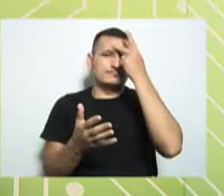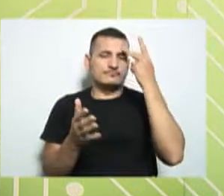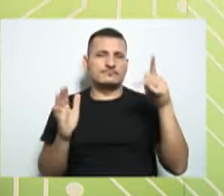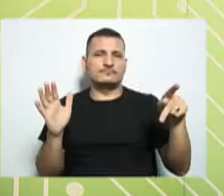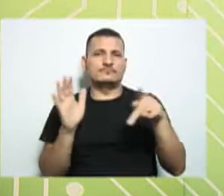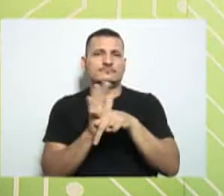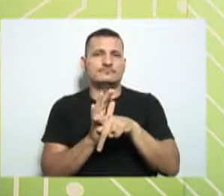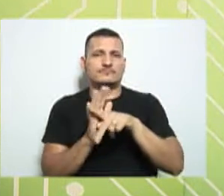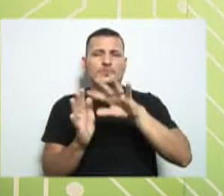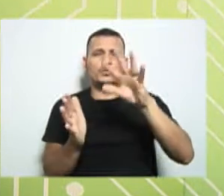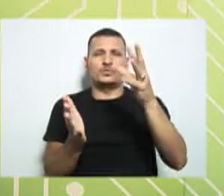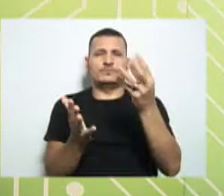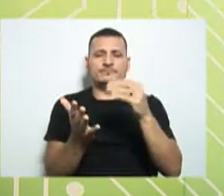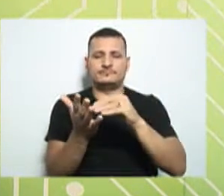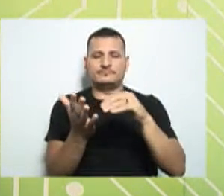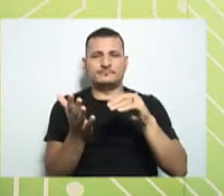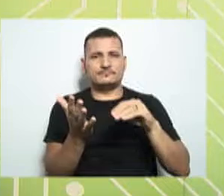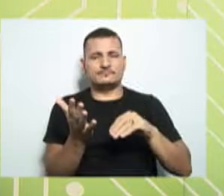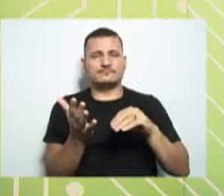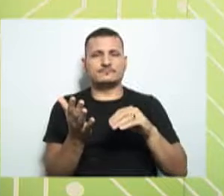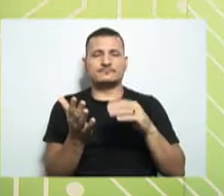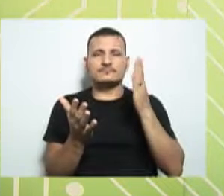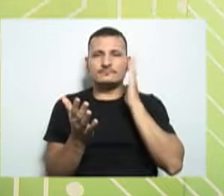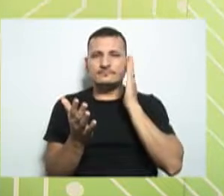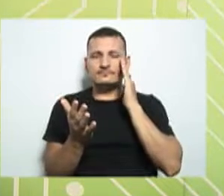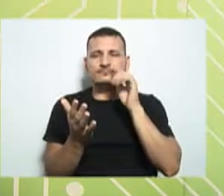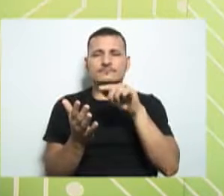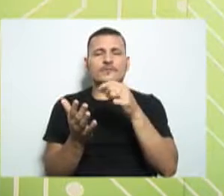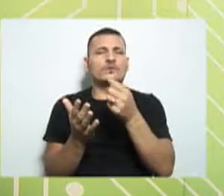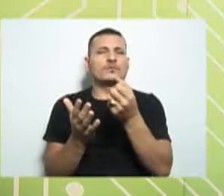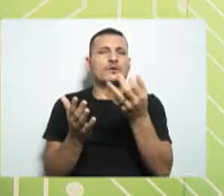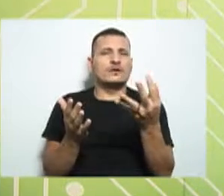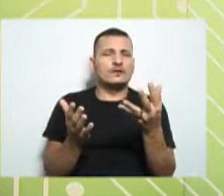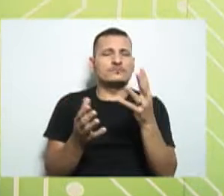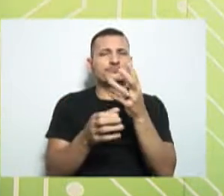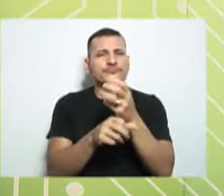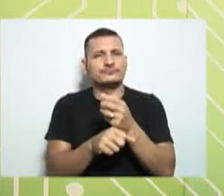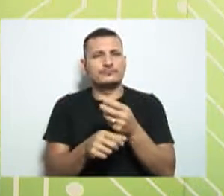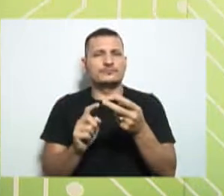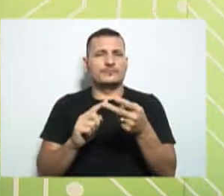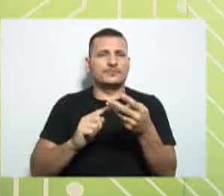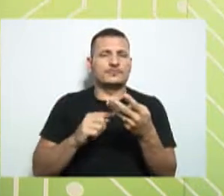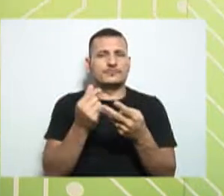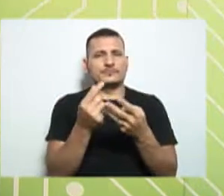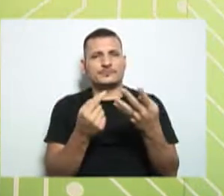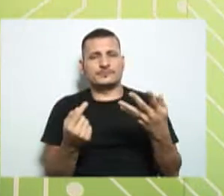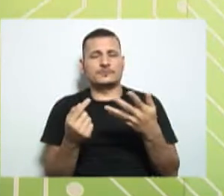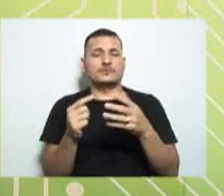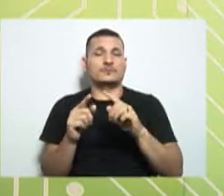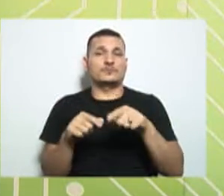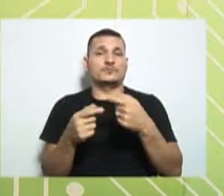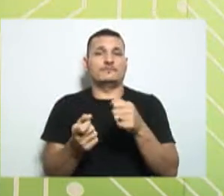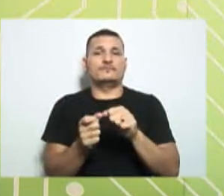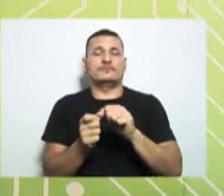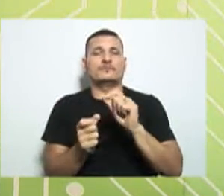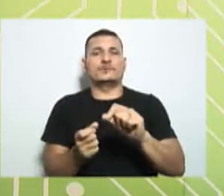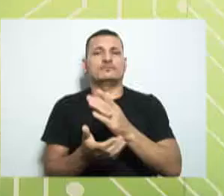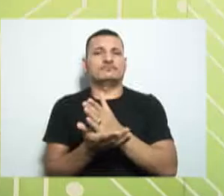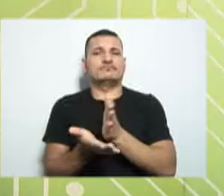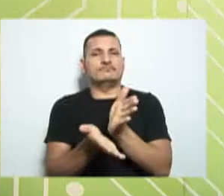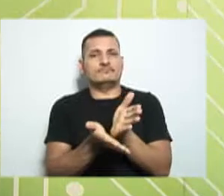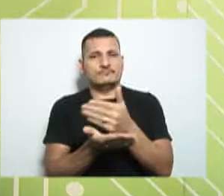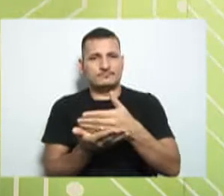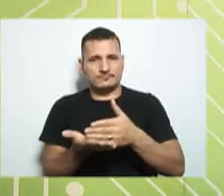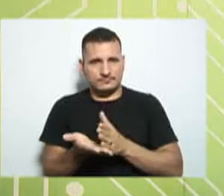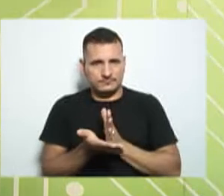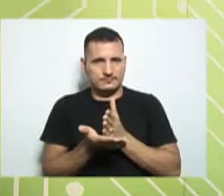Para poder fazer o levantamento dos bens, para fazer uma partilha. Inventariar seria isso mesmo que a professora Fernanda falou, mas vamos aqui